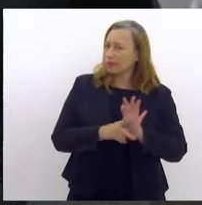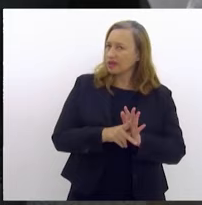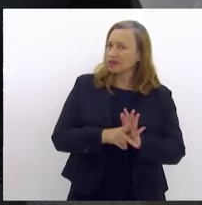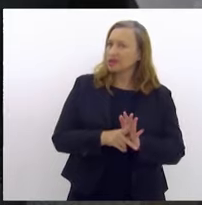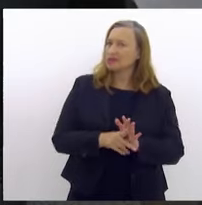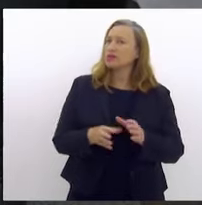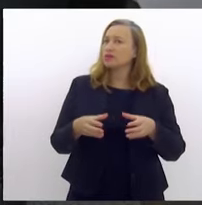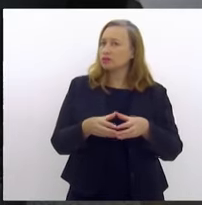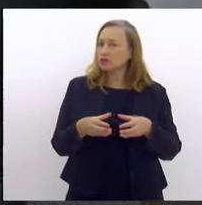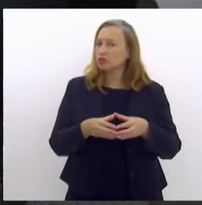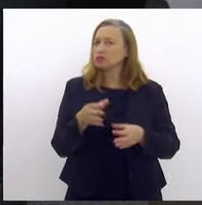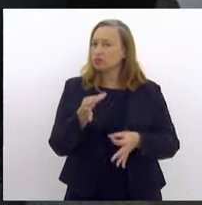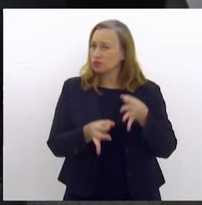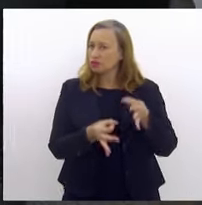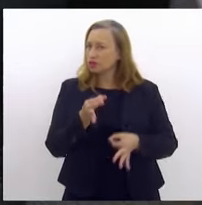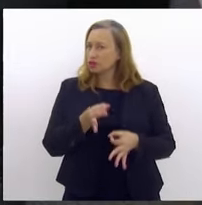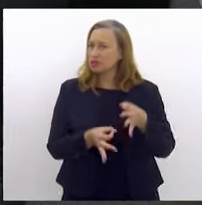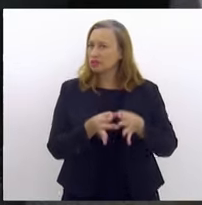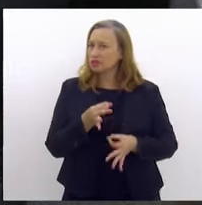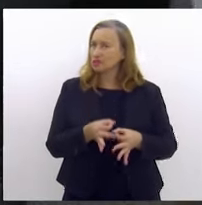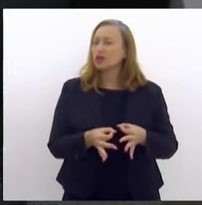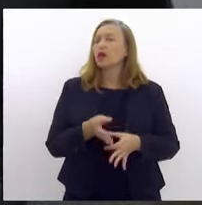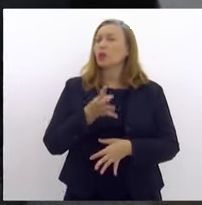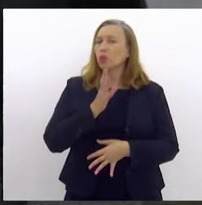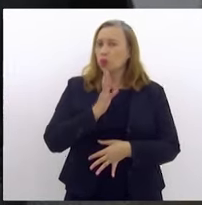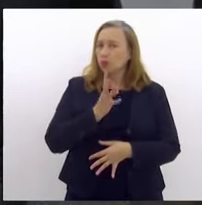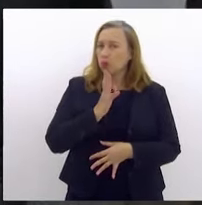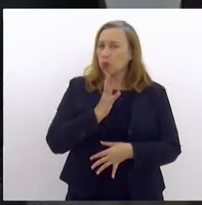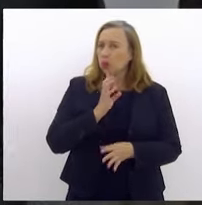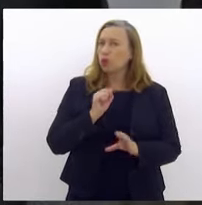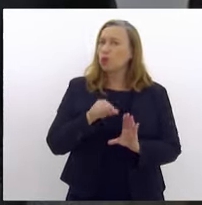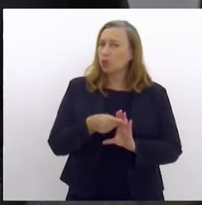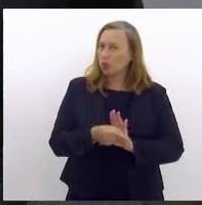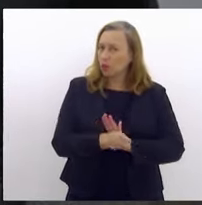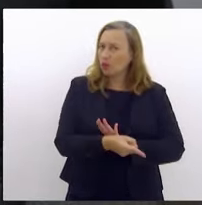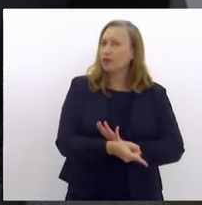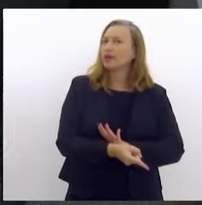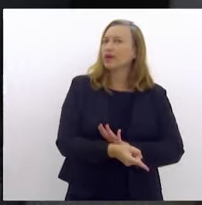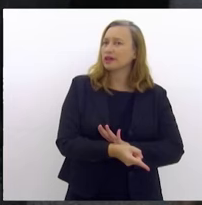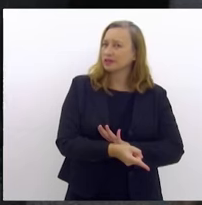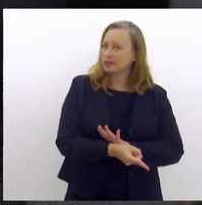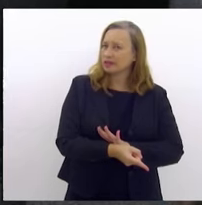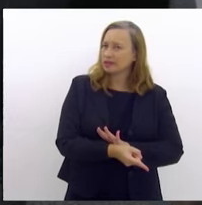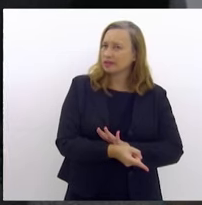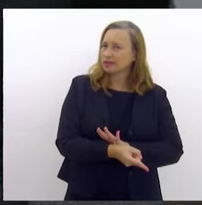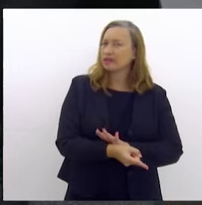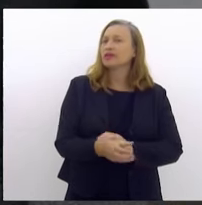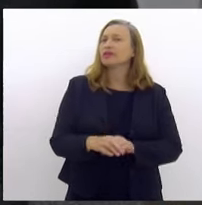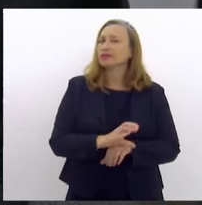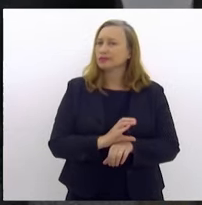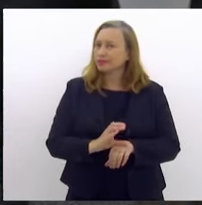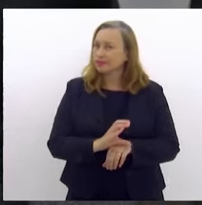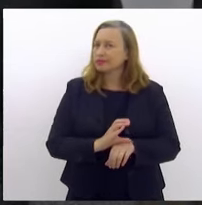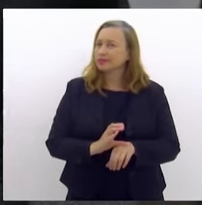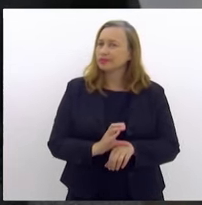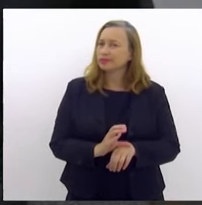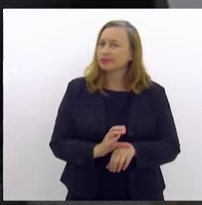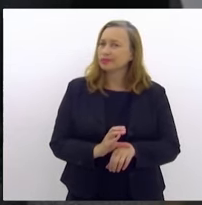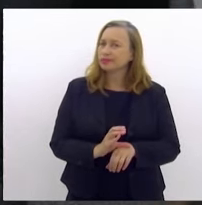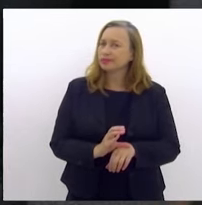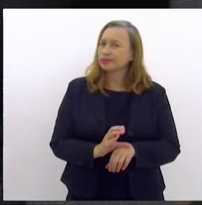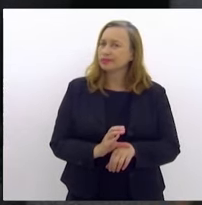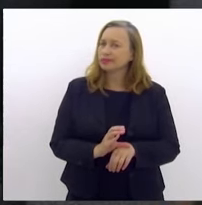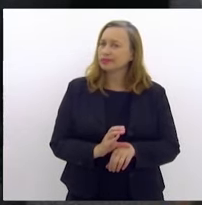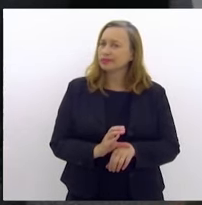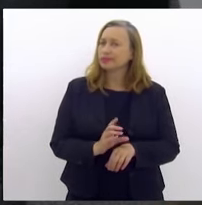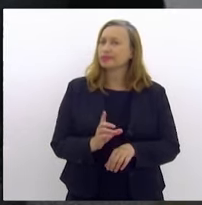Constituição e Justiça e conhece profundamente a Constituição